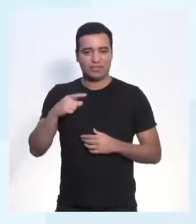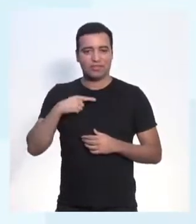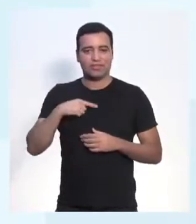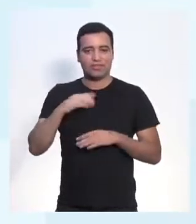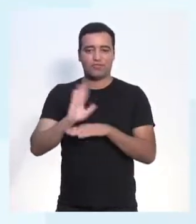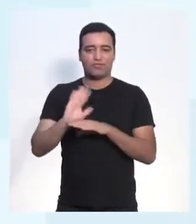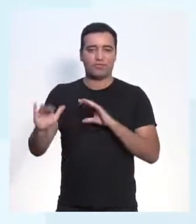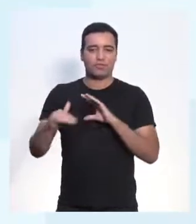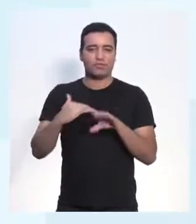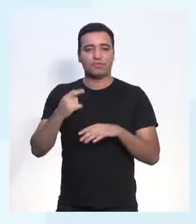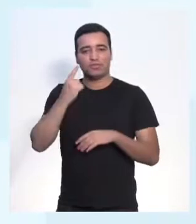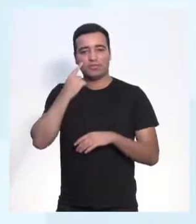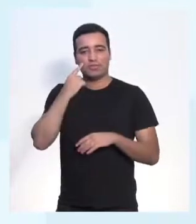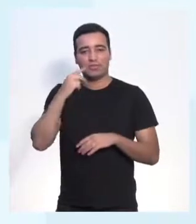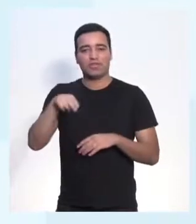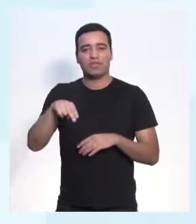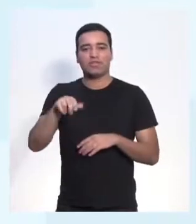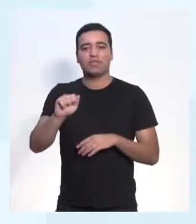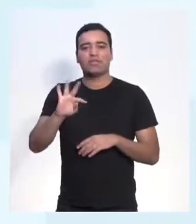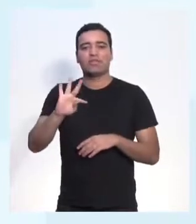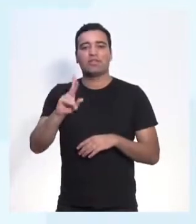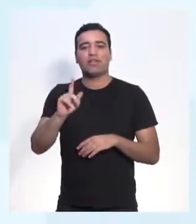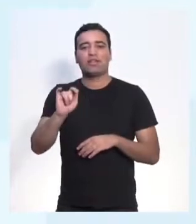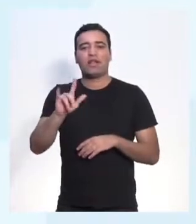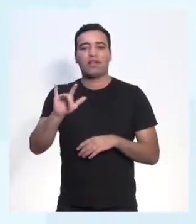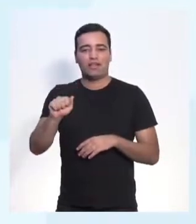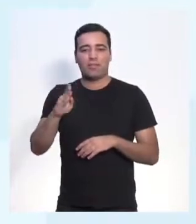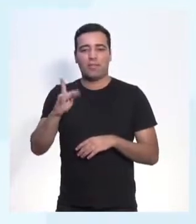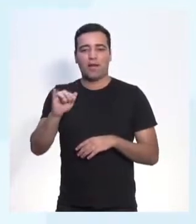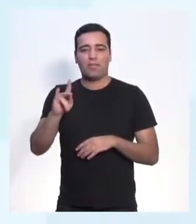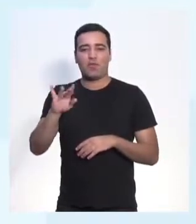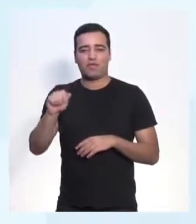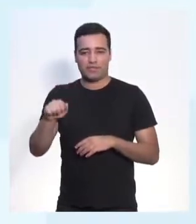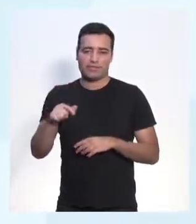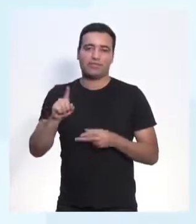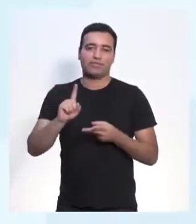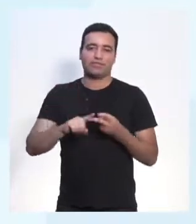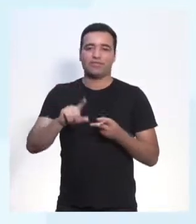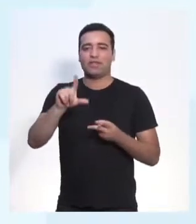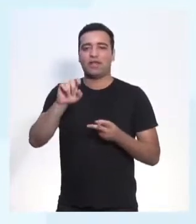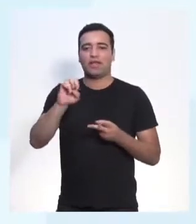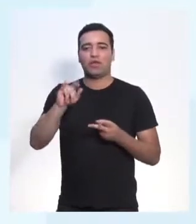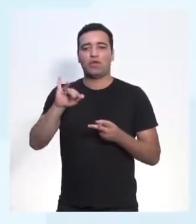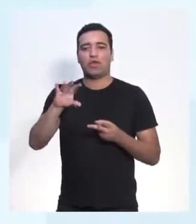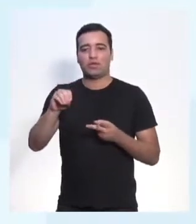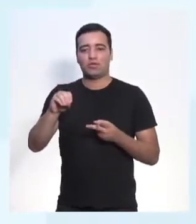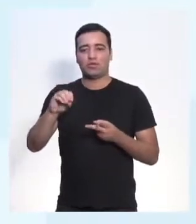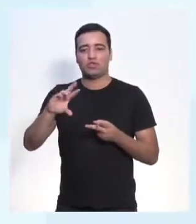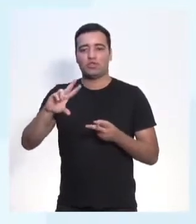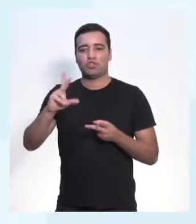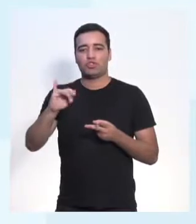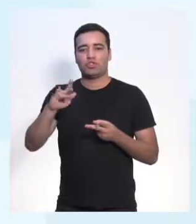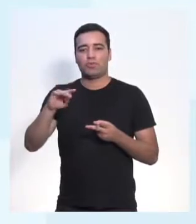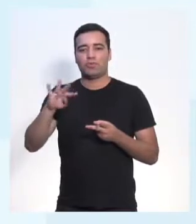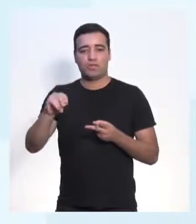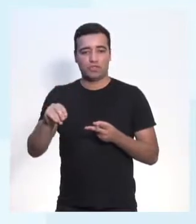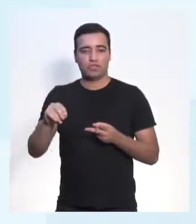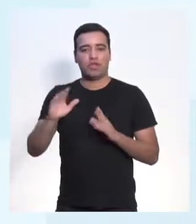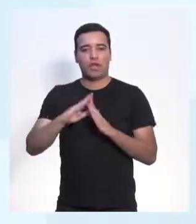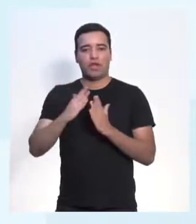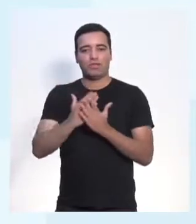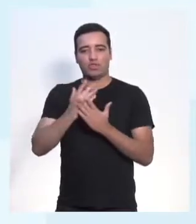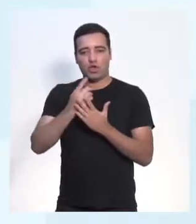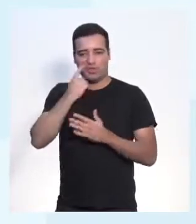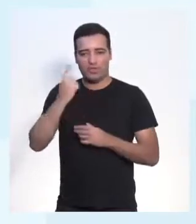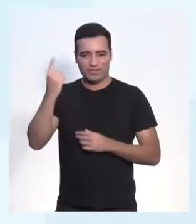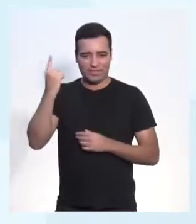e agradecer a Natália, a aluna, e a Natália Barbosa e o Leonardo Chiamente, que mandaram. Eles são da escola Dona Jové, da diretoria de ensino